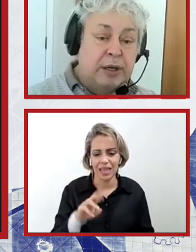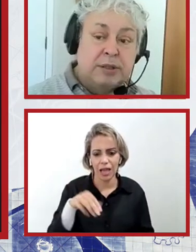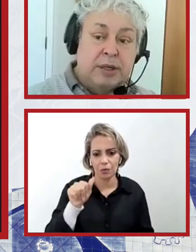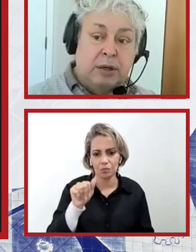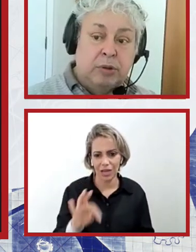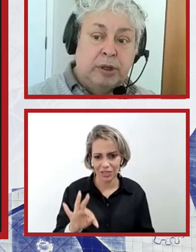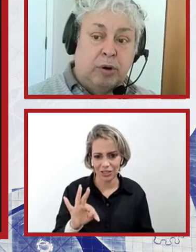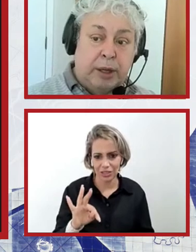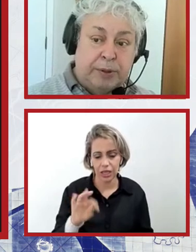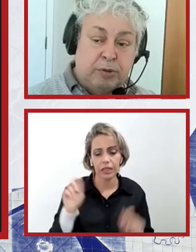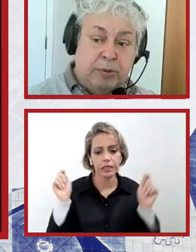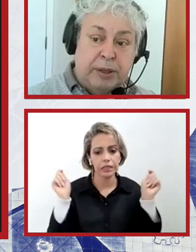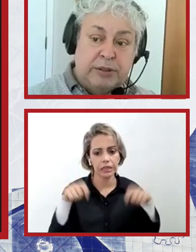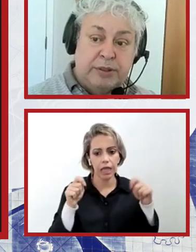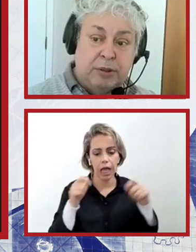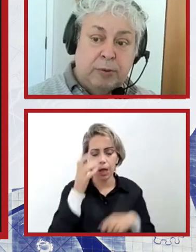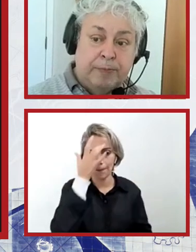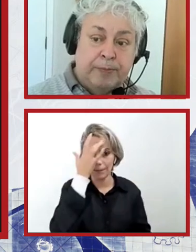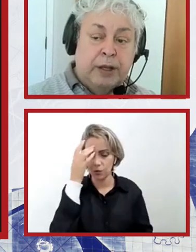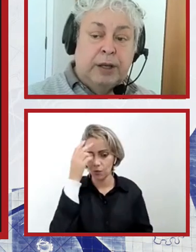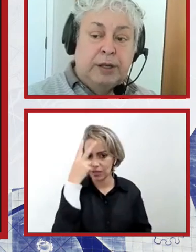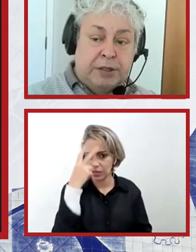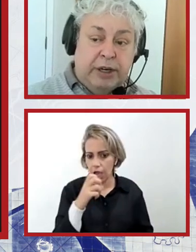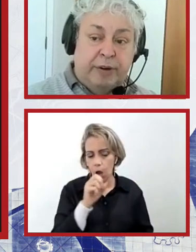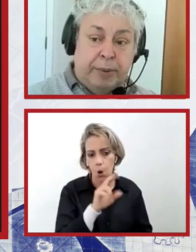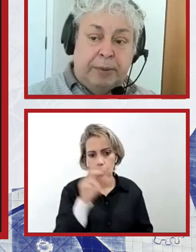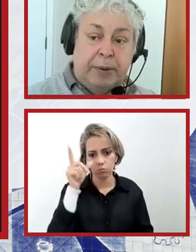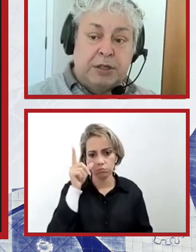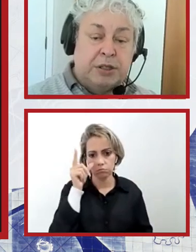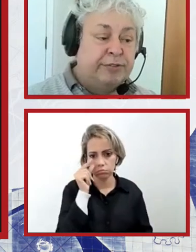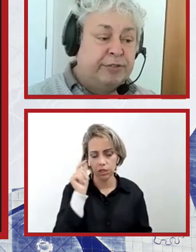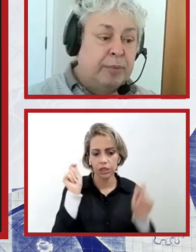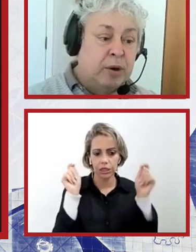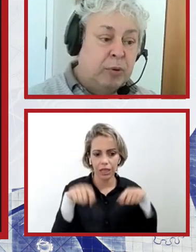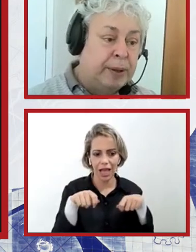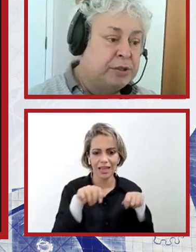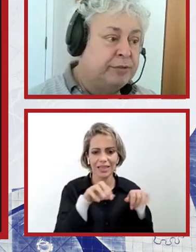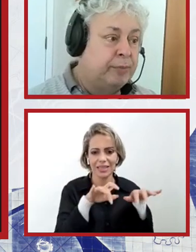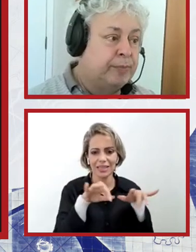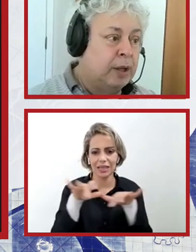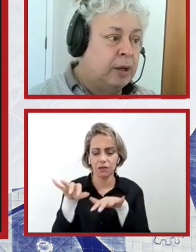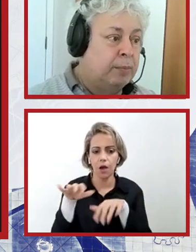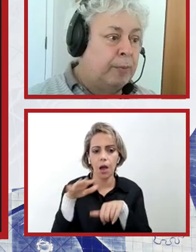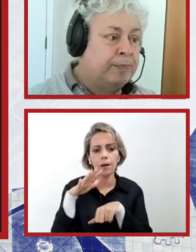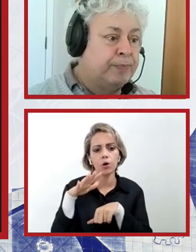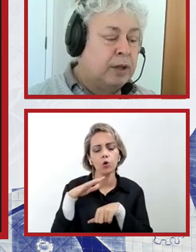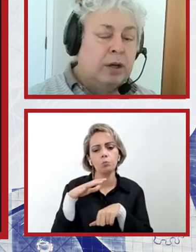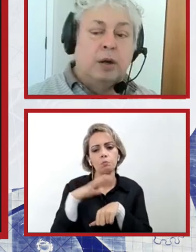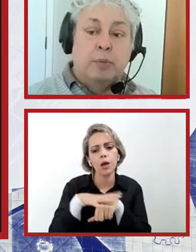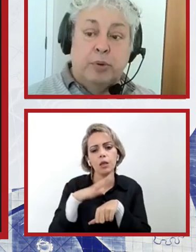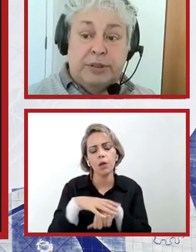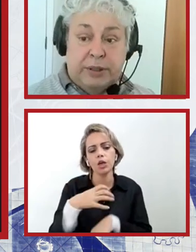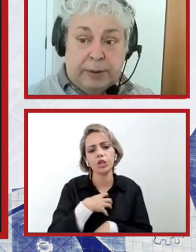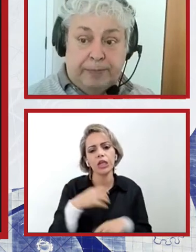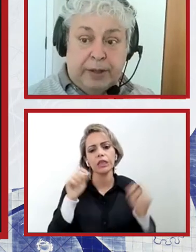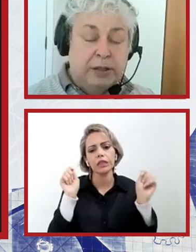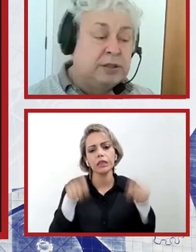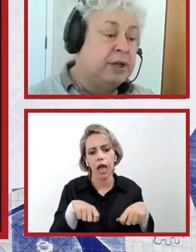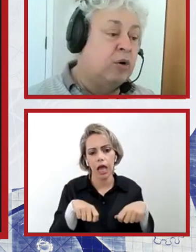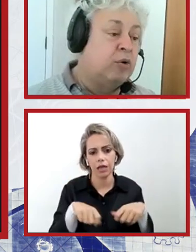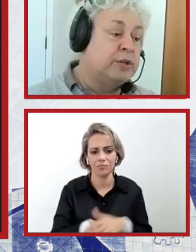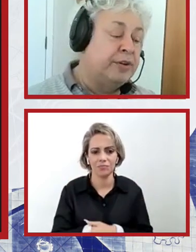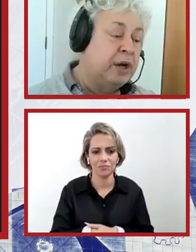possível que qualquer cego, qualquer pessoa com baixa visão, escreva matemática de forma compatível. Bom,